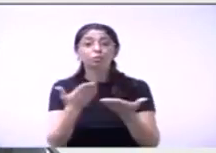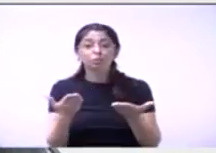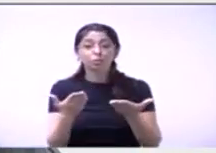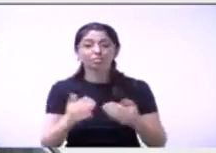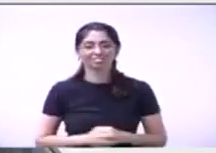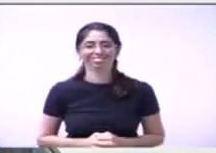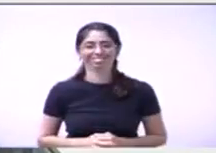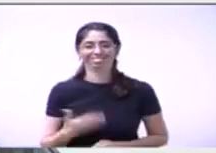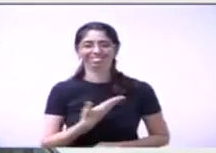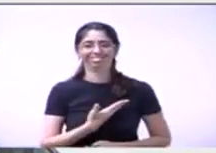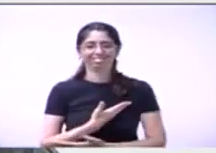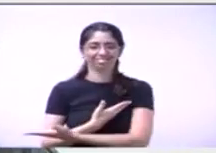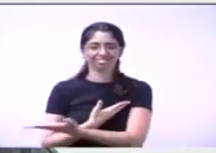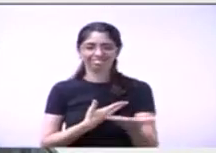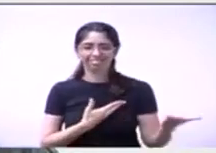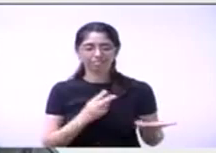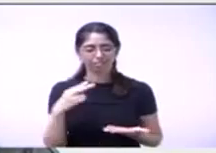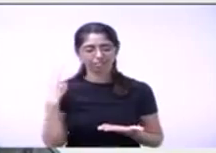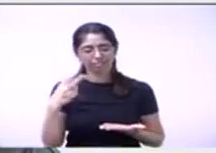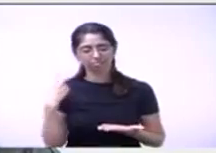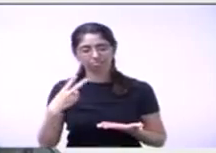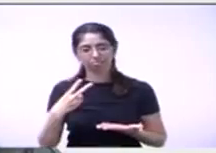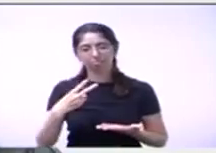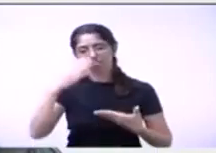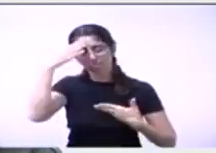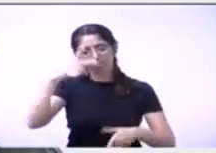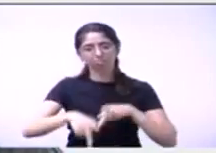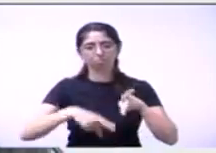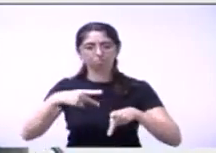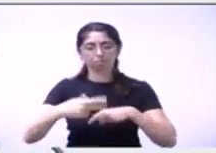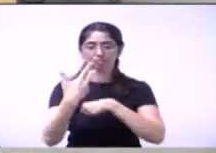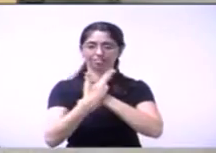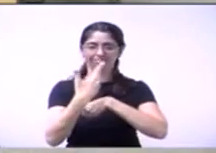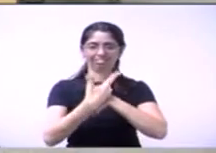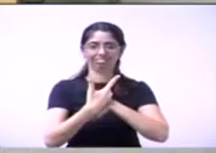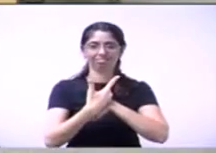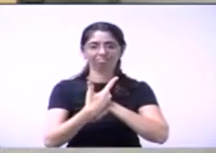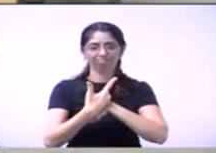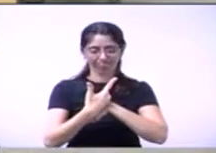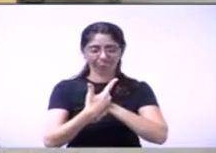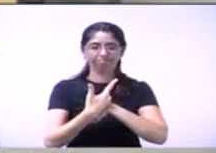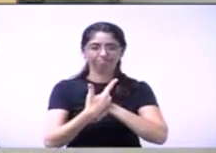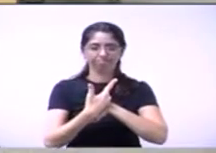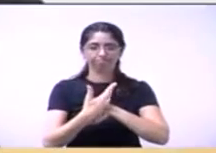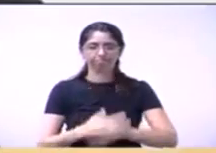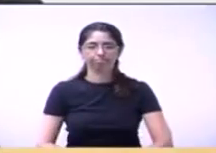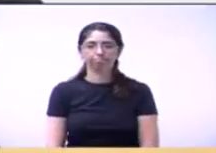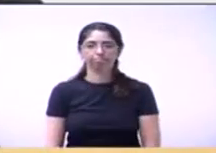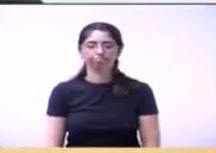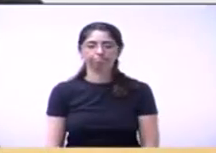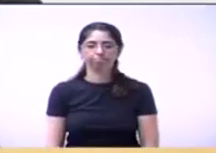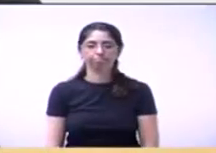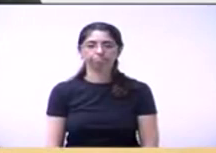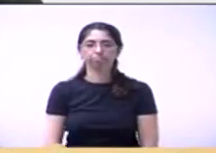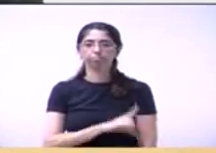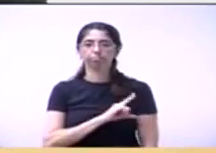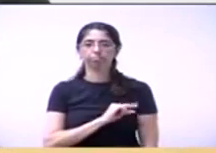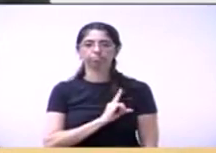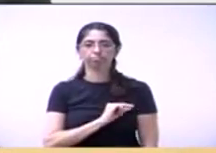vocês, companheiros vereadores, e muito obrigado à população que nos assiste. Com a palavra, o vereador Custódio